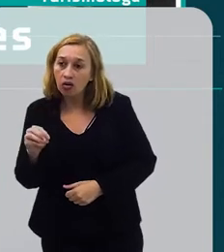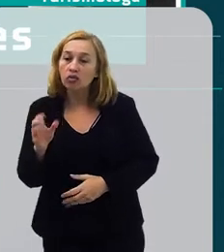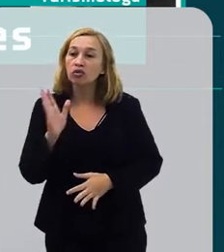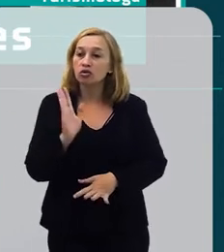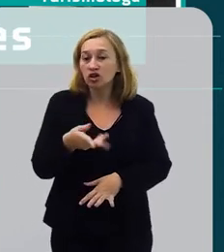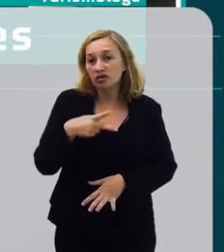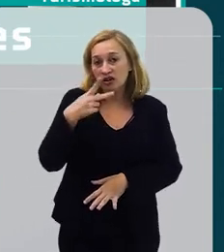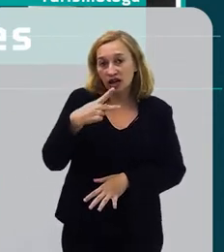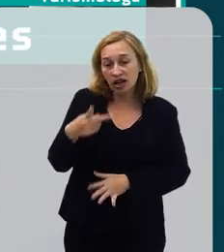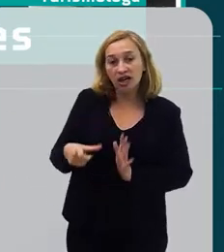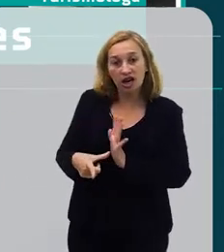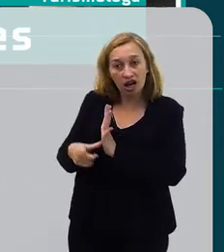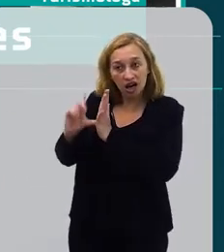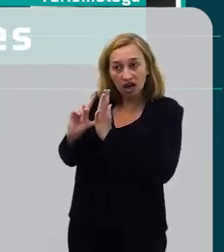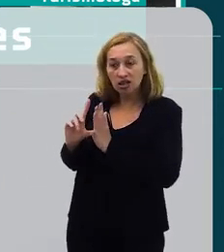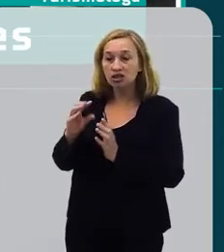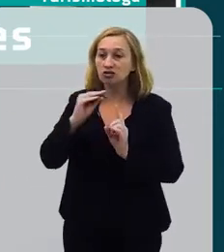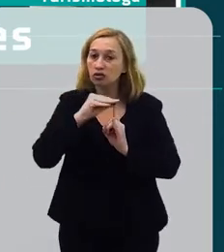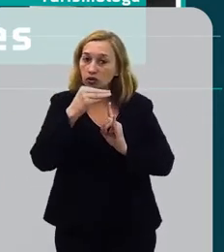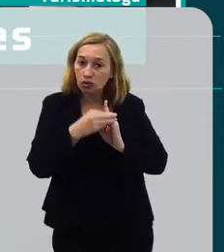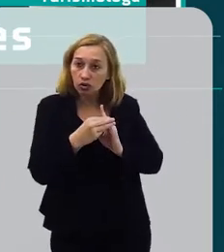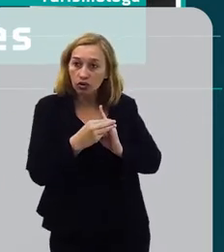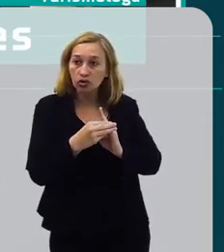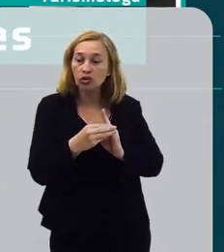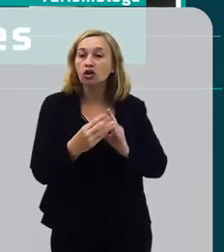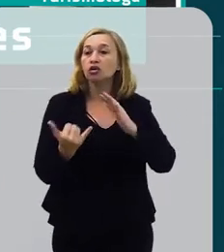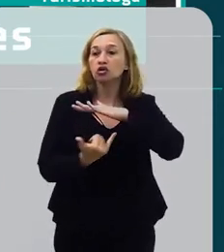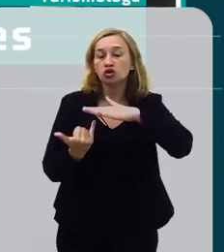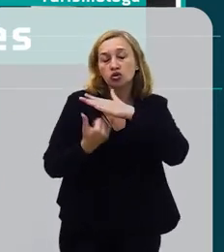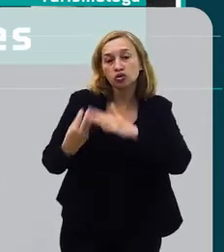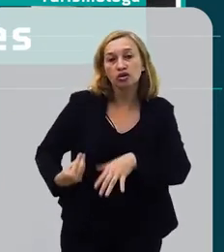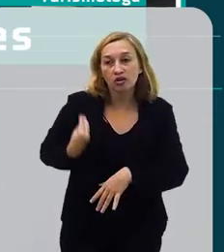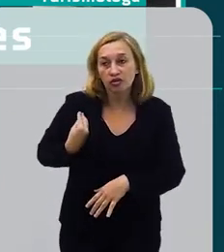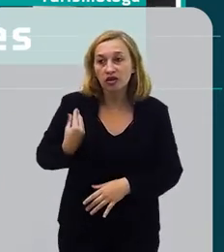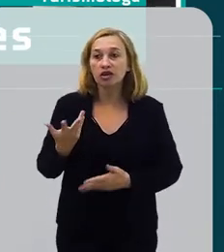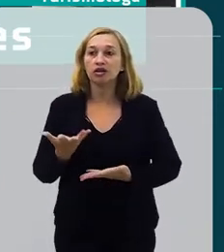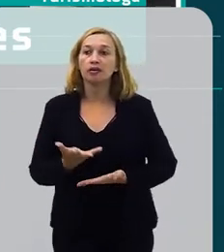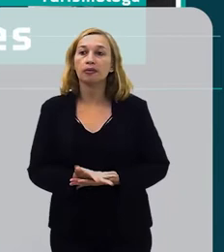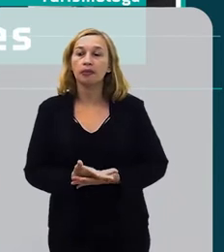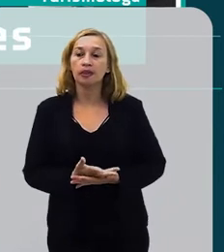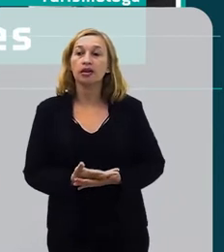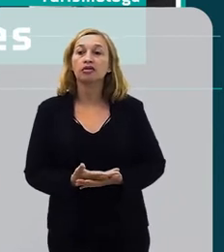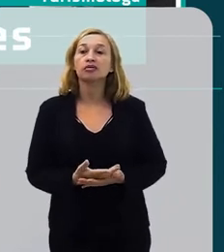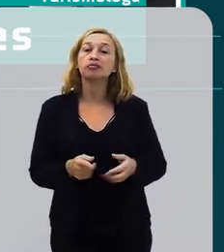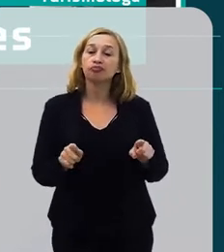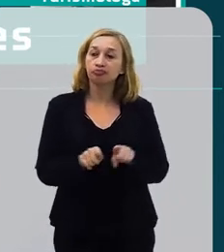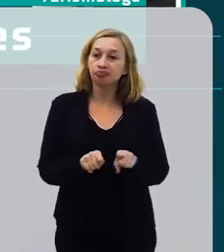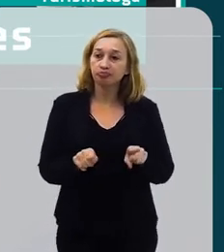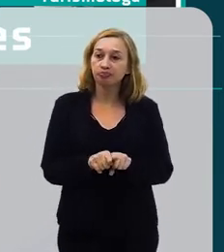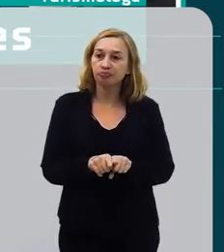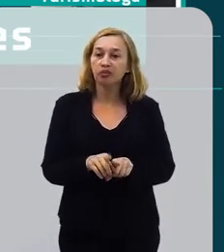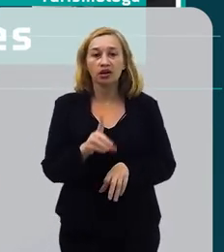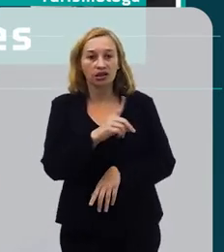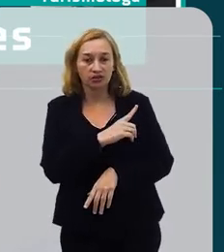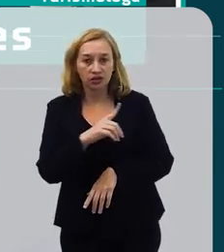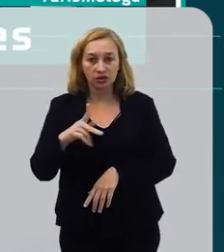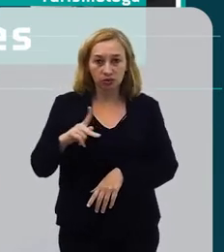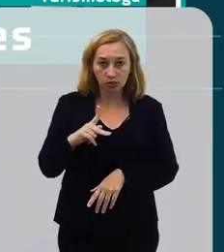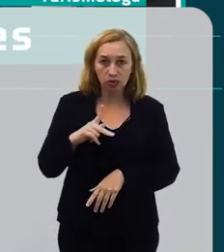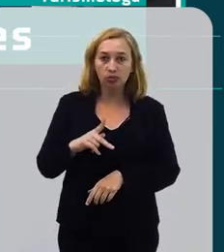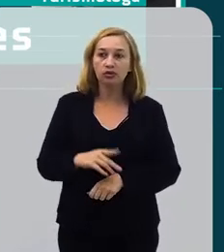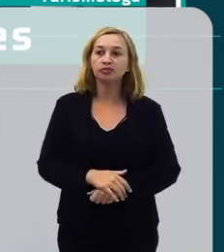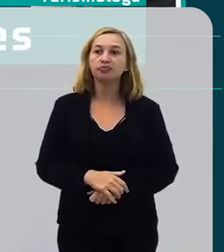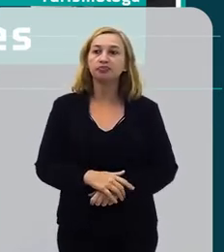mutirões, como anteriormente eu disse, né, Fiocruz, o Instituto pela Vida e até